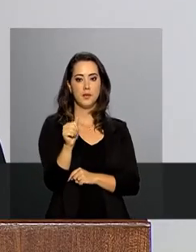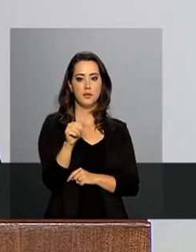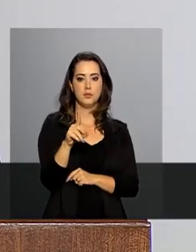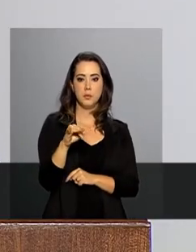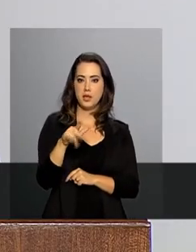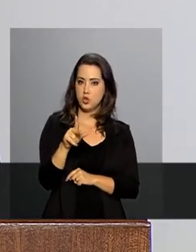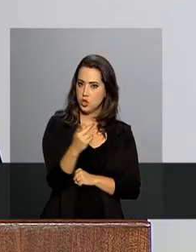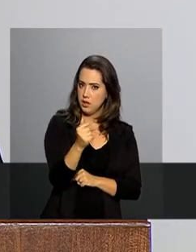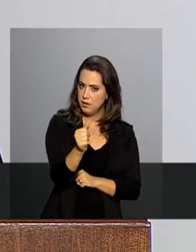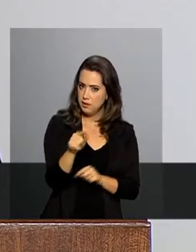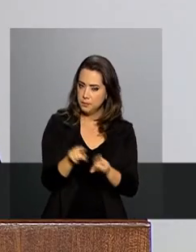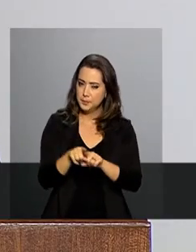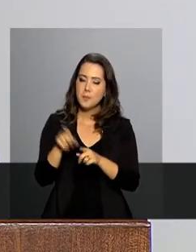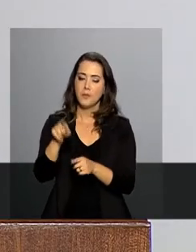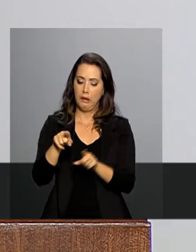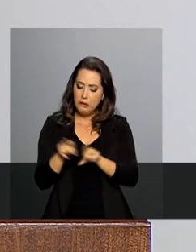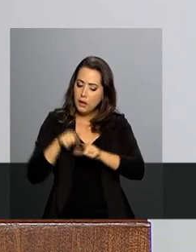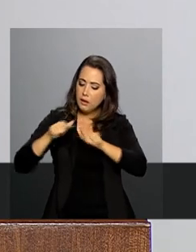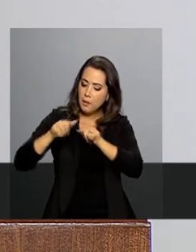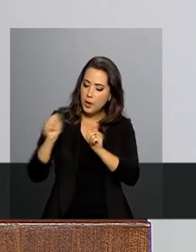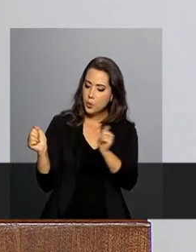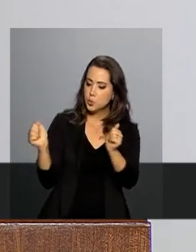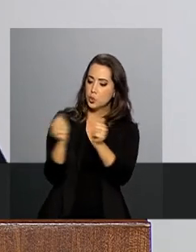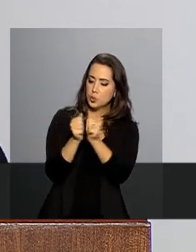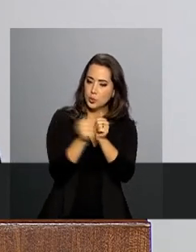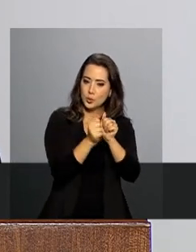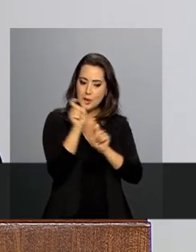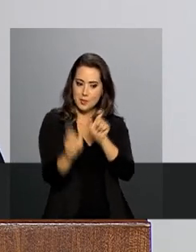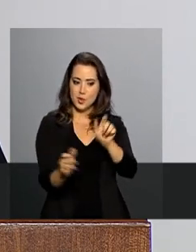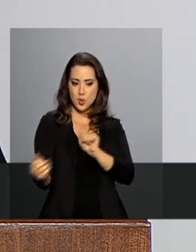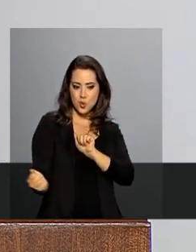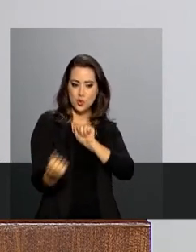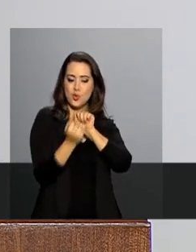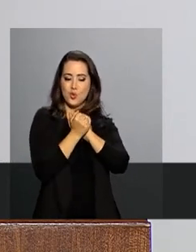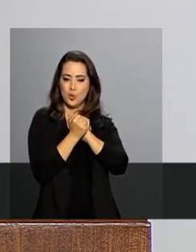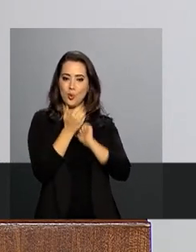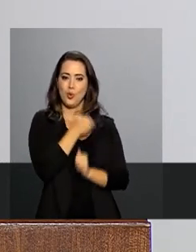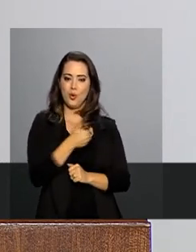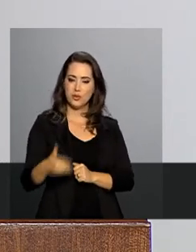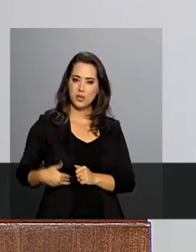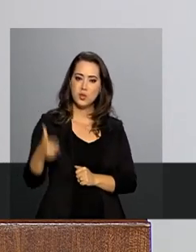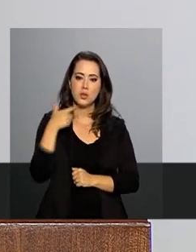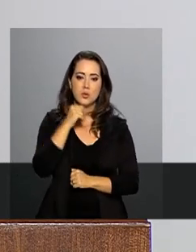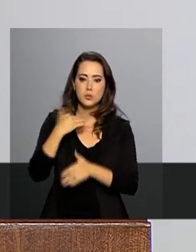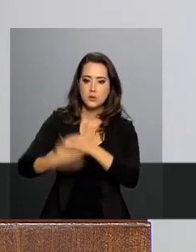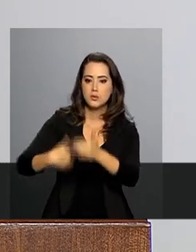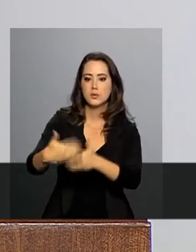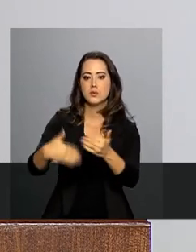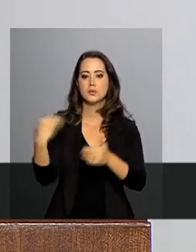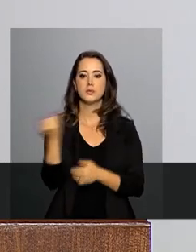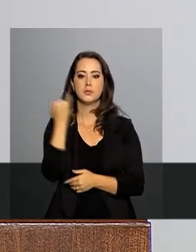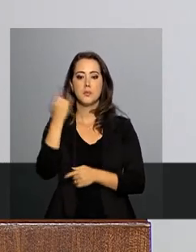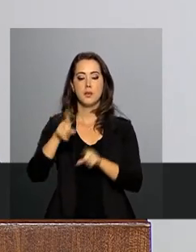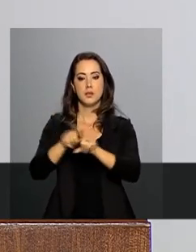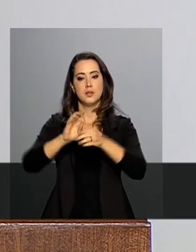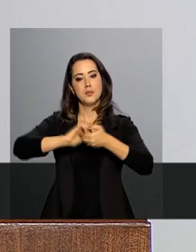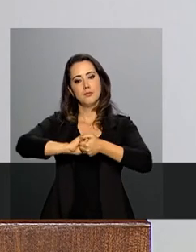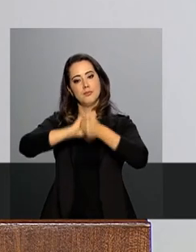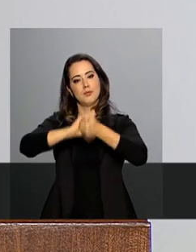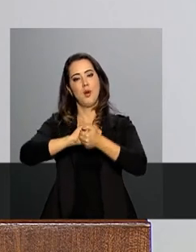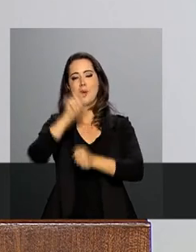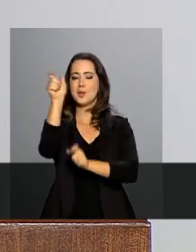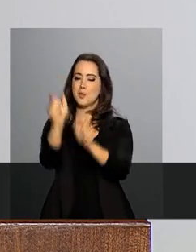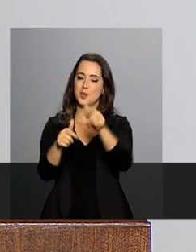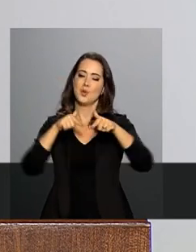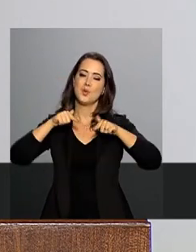do governo no sentido de obter estas estes avanços e cumprimentar os trabalhadores